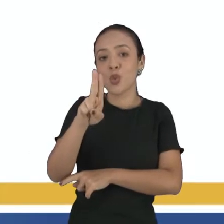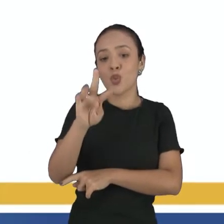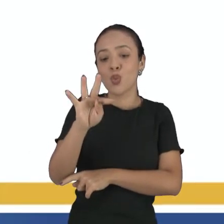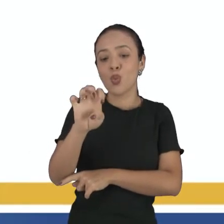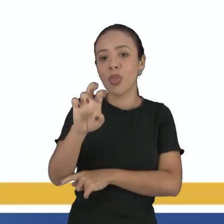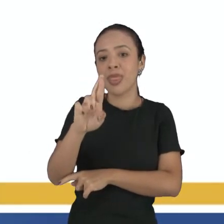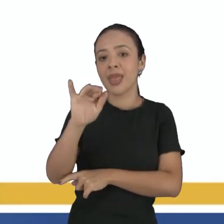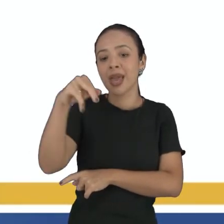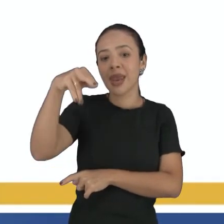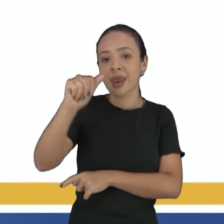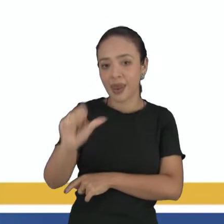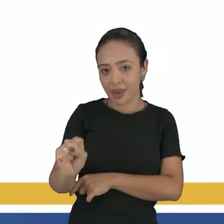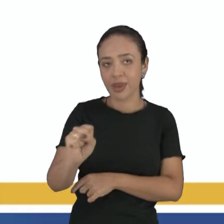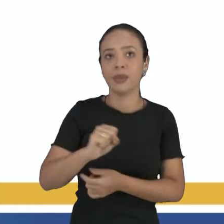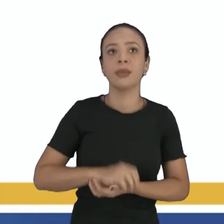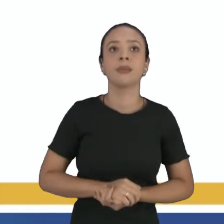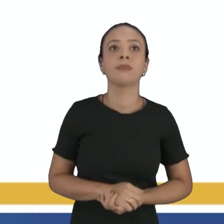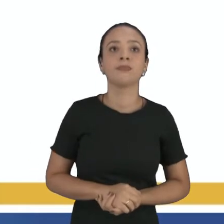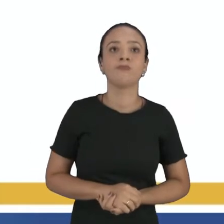bom?